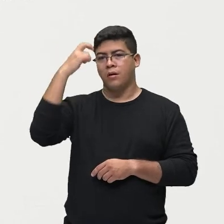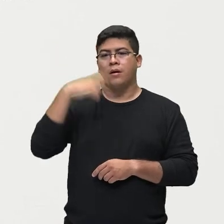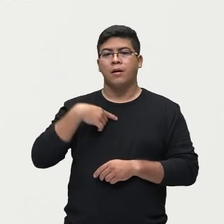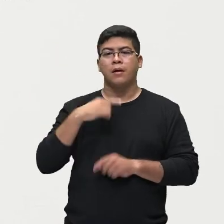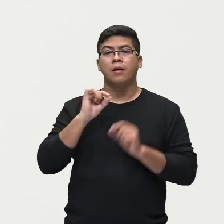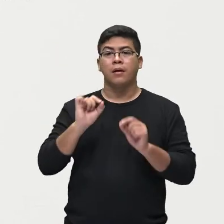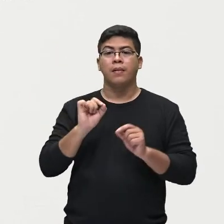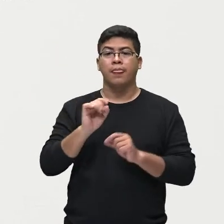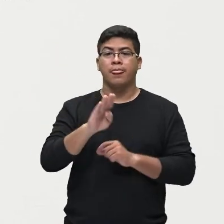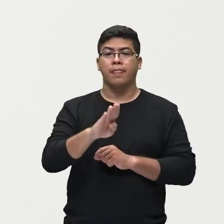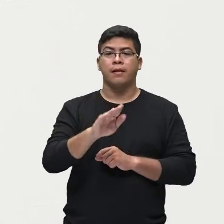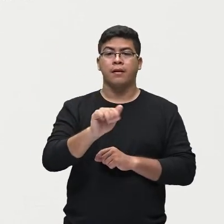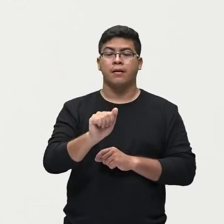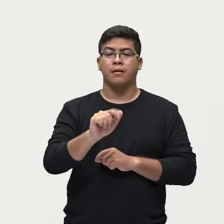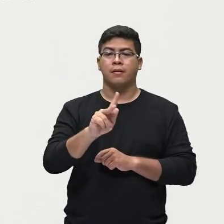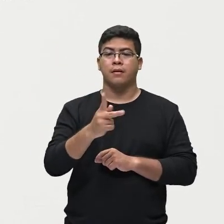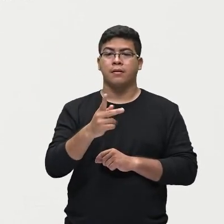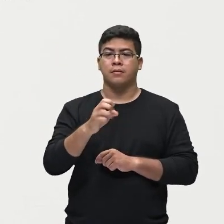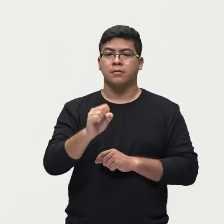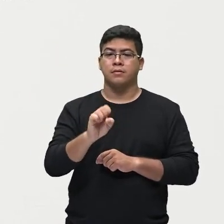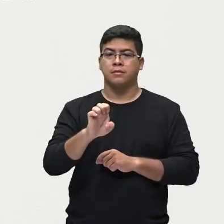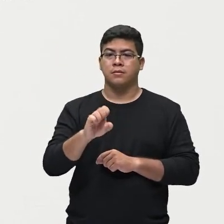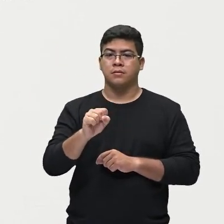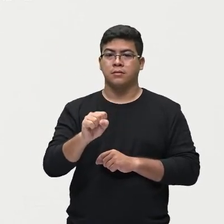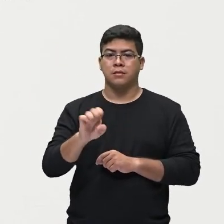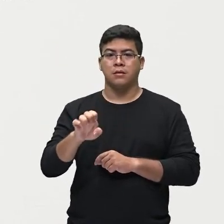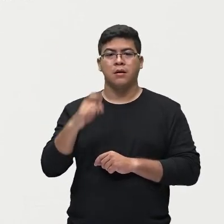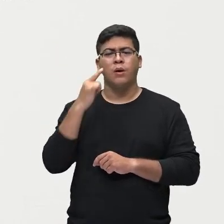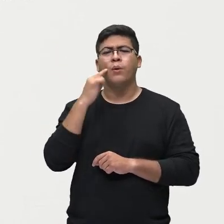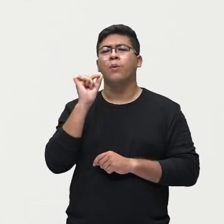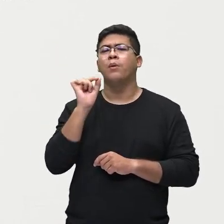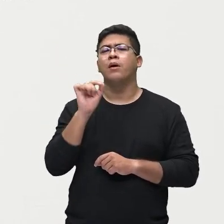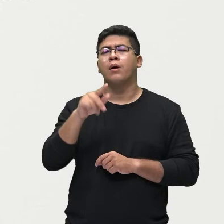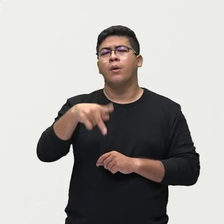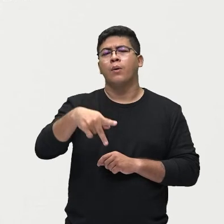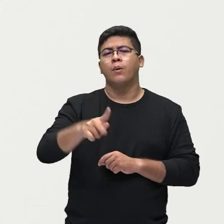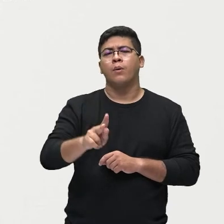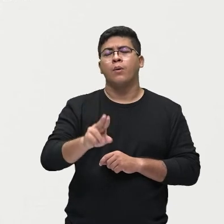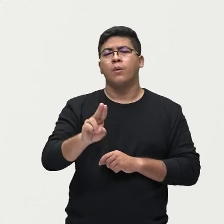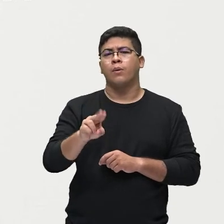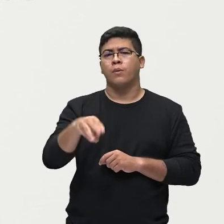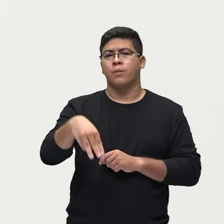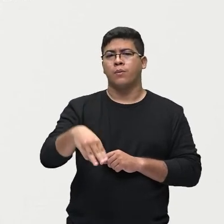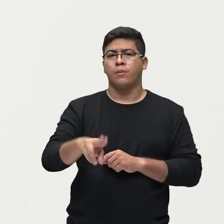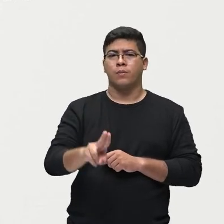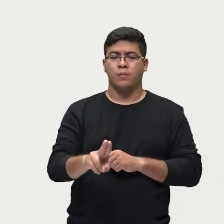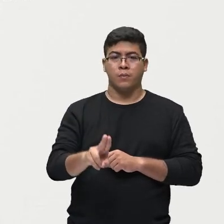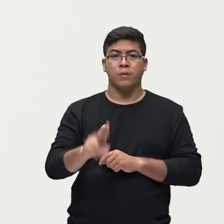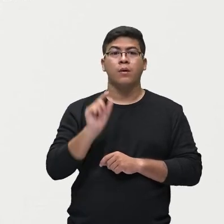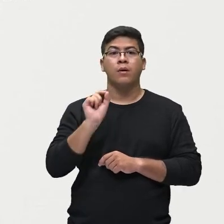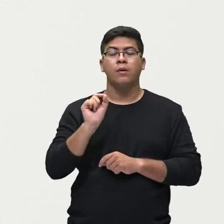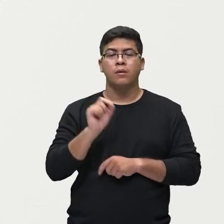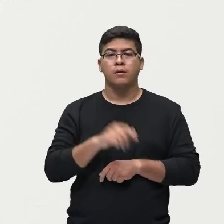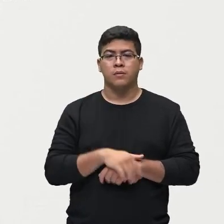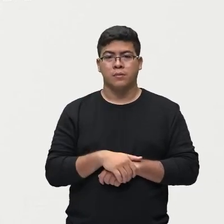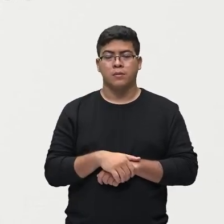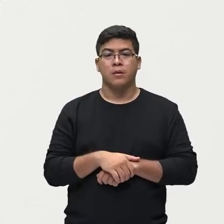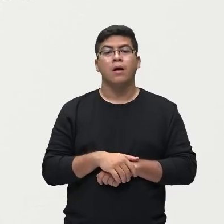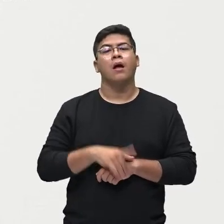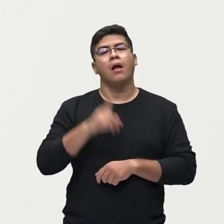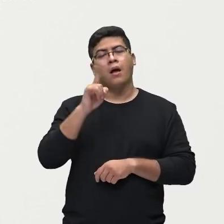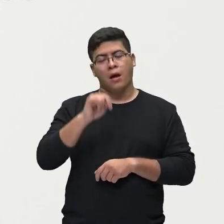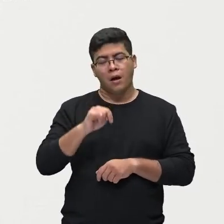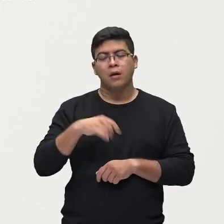língua tucana. Olha só que bom. Então, o que é o Kumu, né, para o Alto Rio Negro? São especialistas de